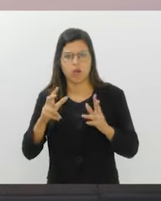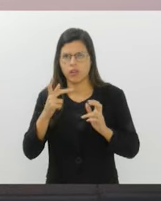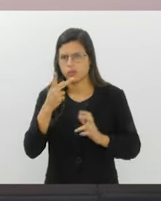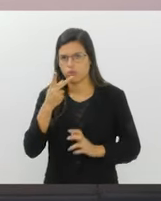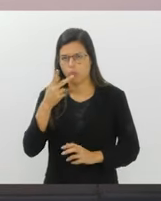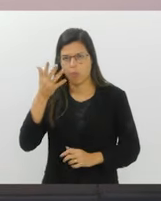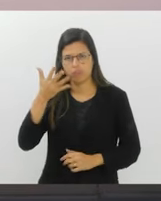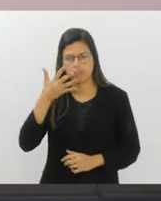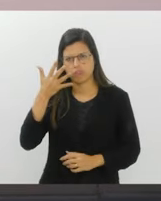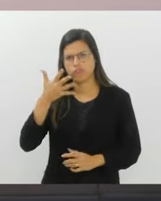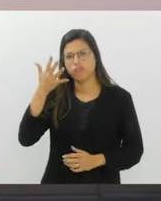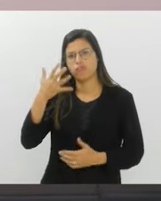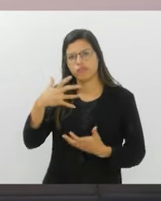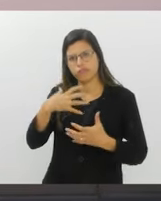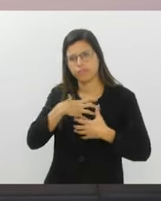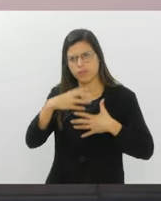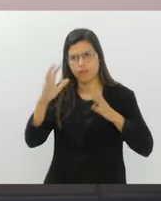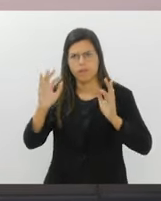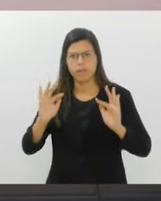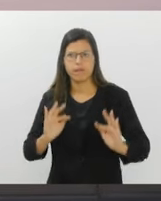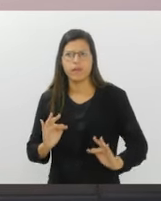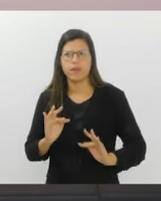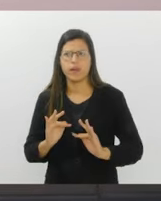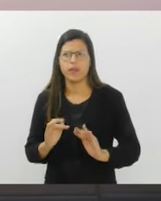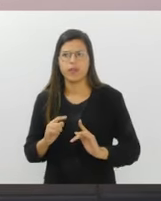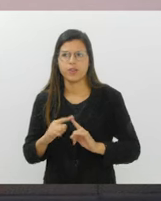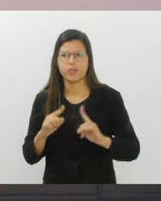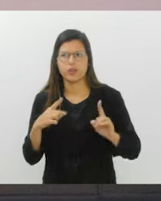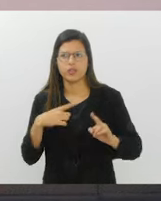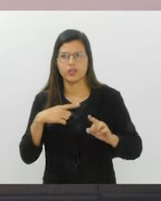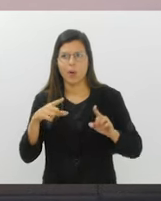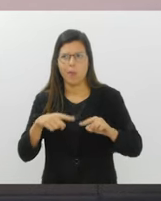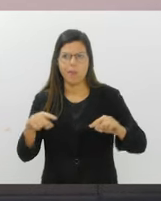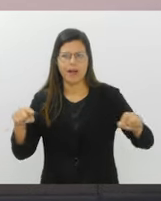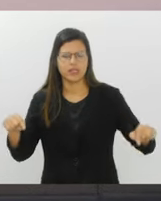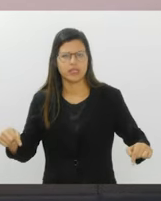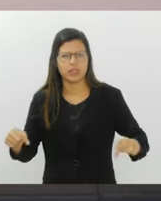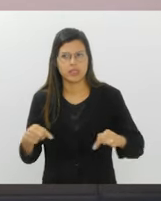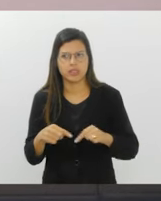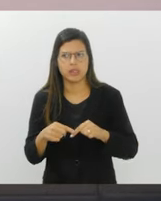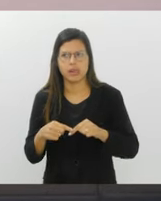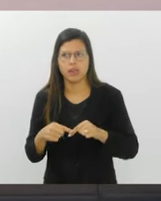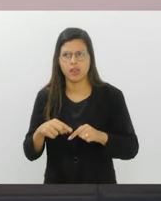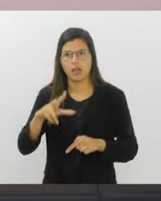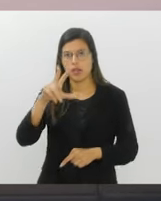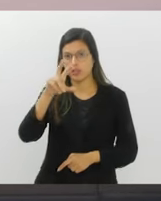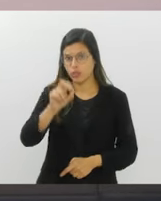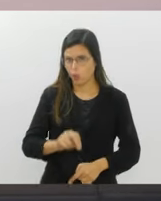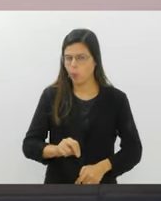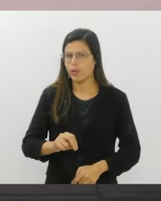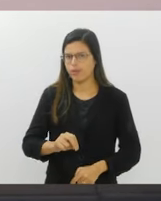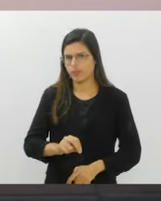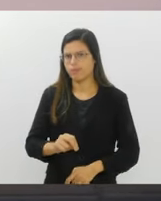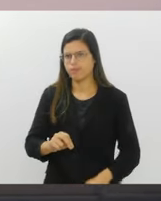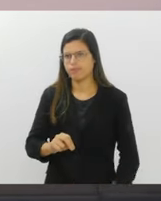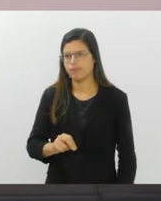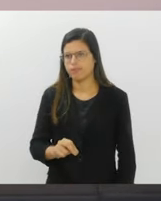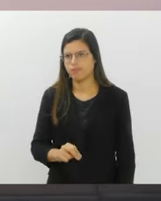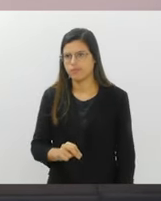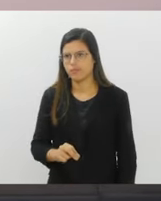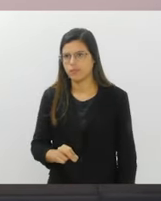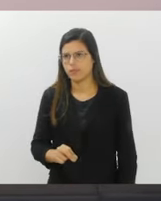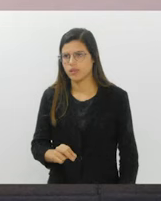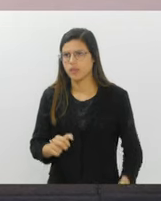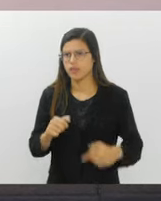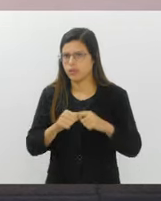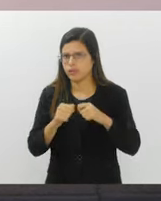E fiquei bastante feliz, não me lembro mal o número, mas tinha uma sala que talvez tivesse lá uns 50, oriundo do